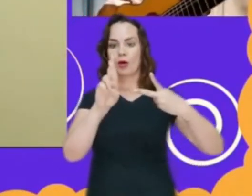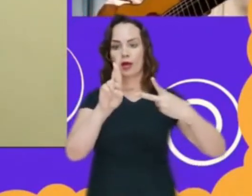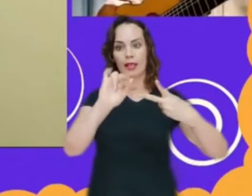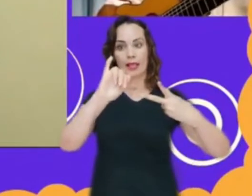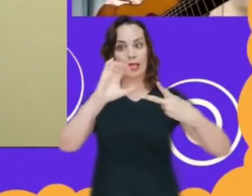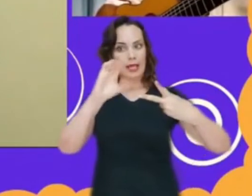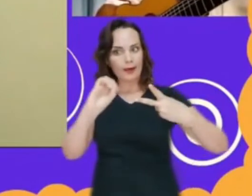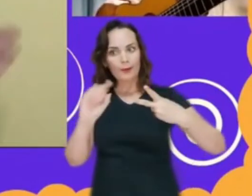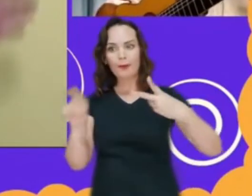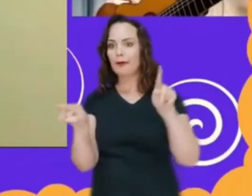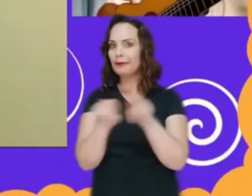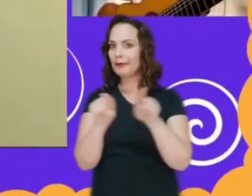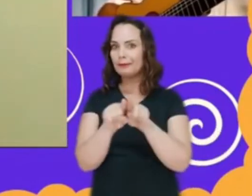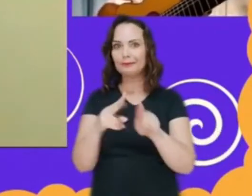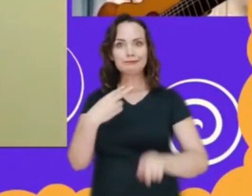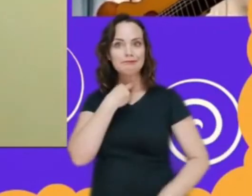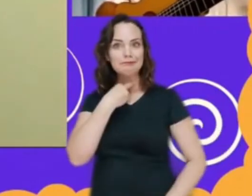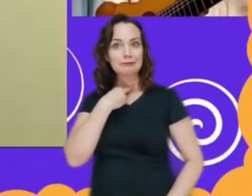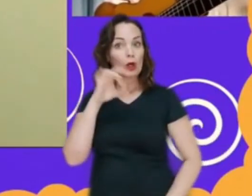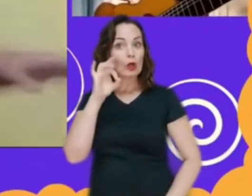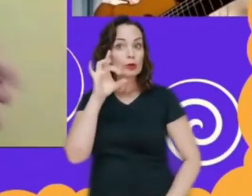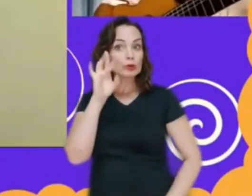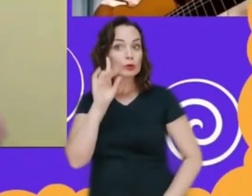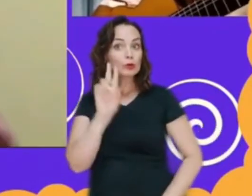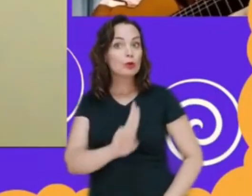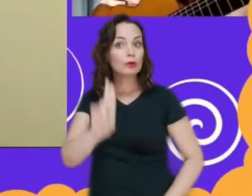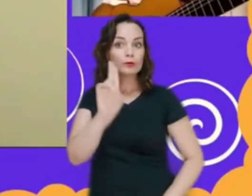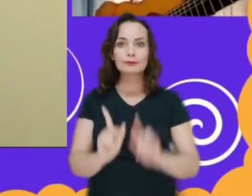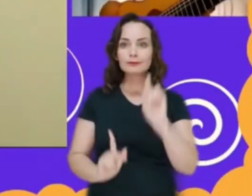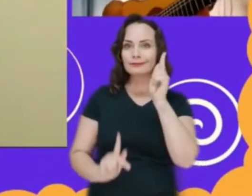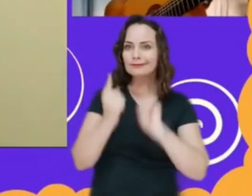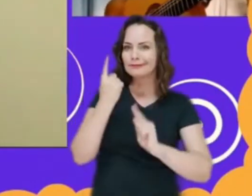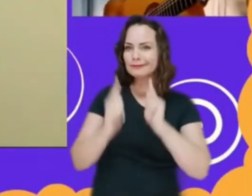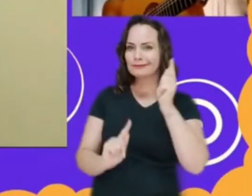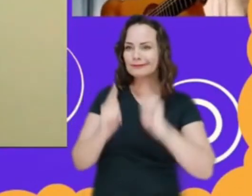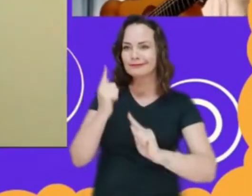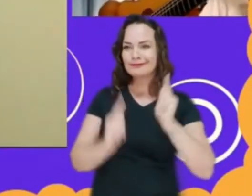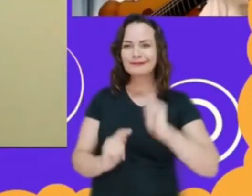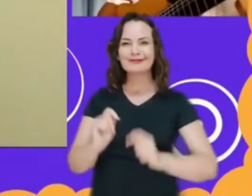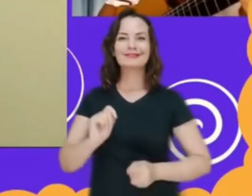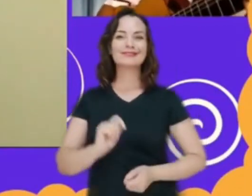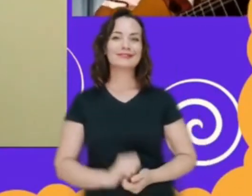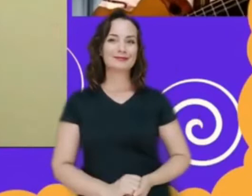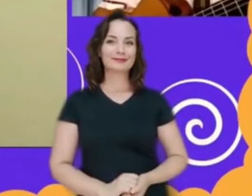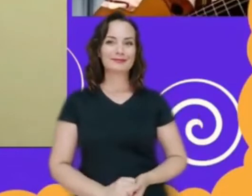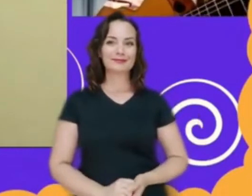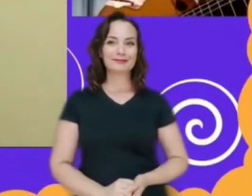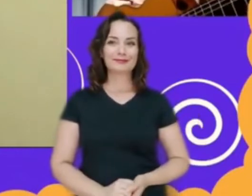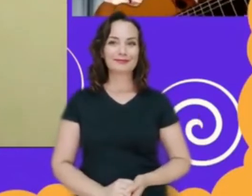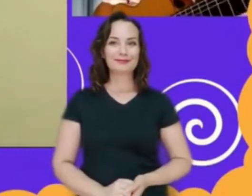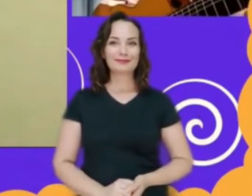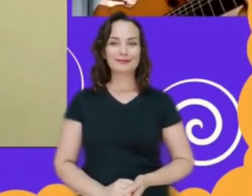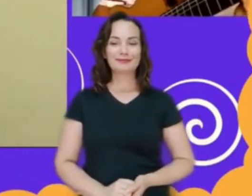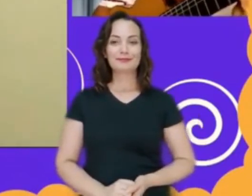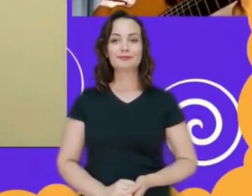bora Tira o quentão aí Tira o quentão Tá quentão Tira o quentão Faz essa junina Faz essa junina